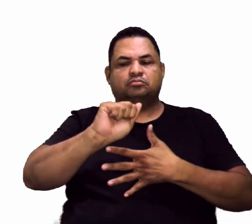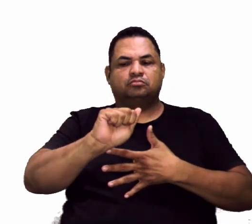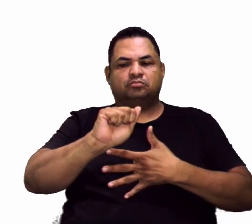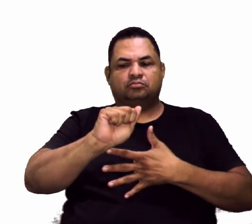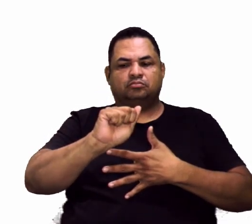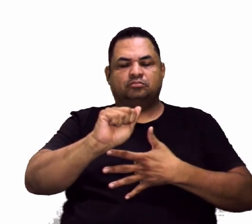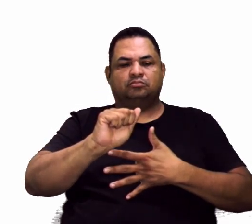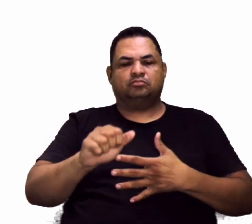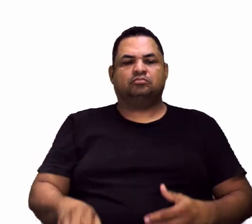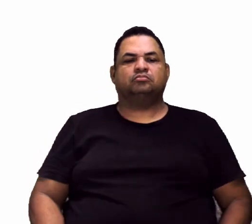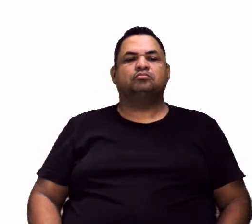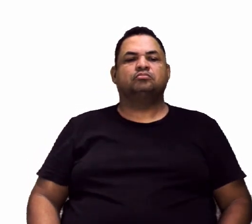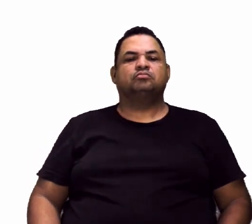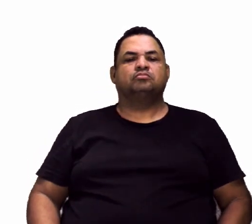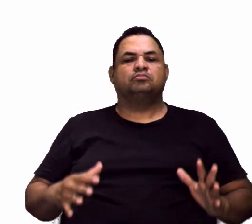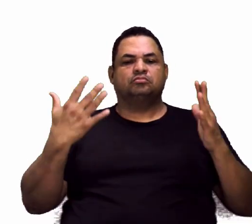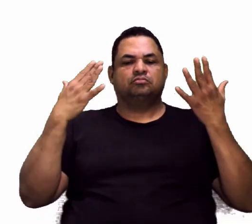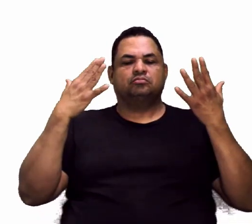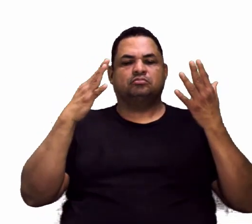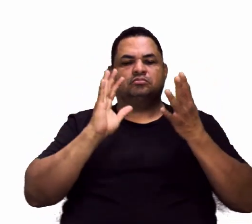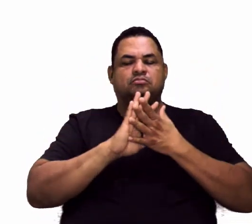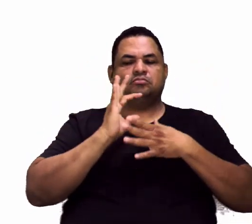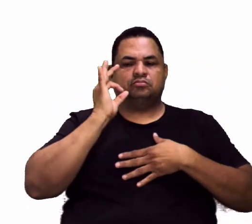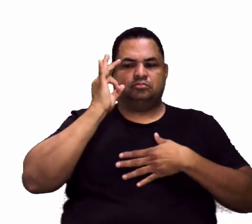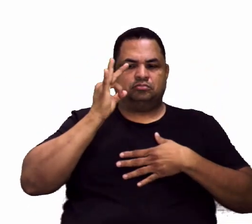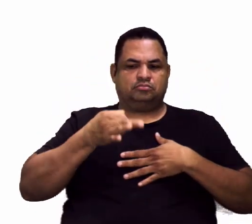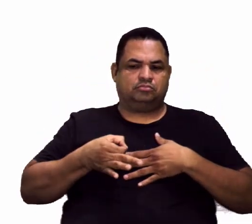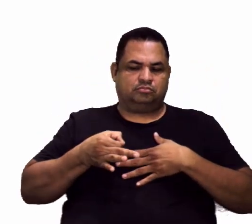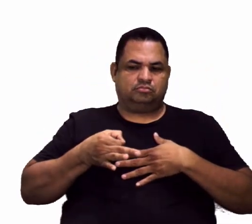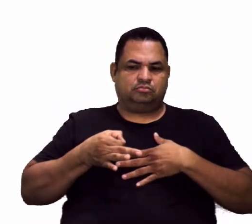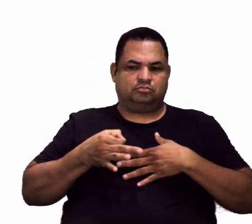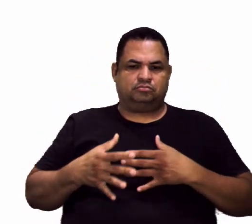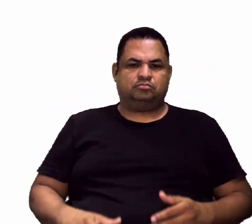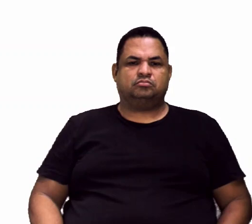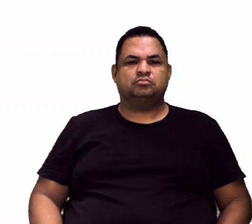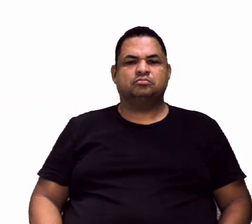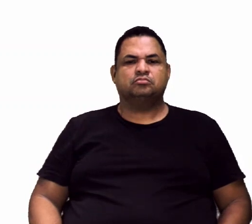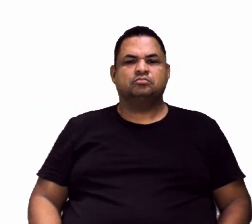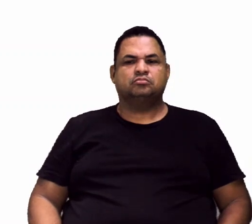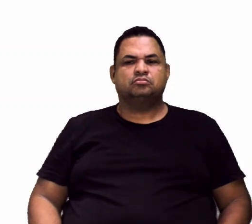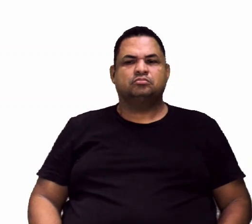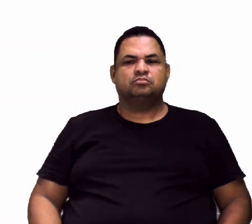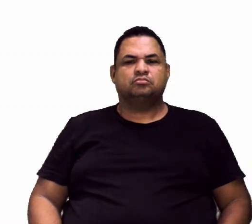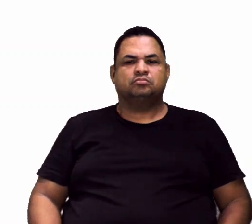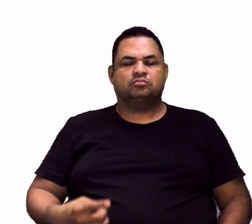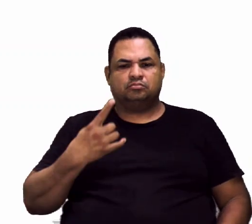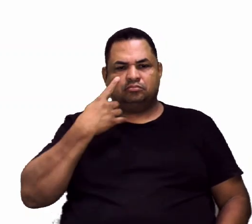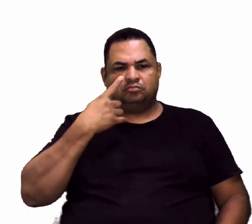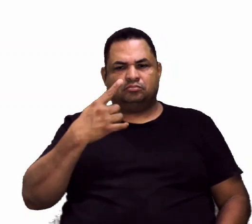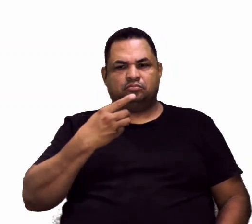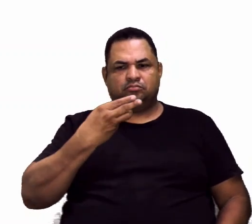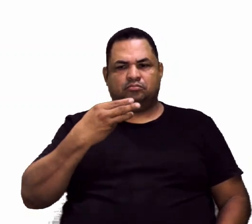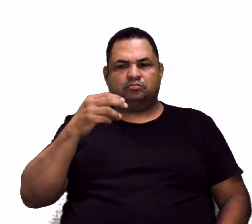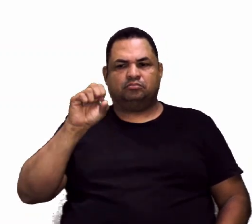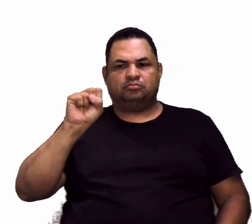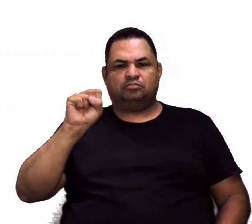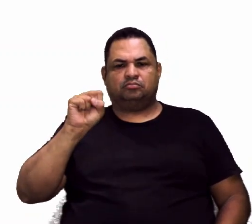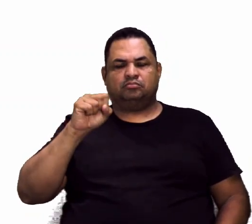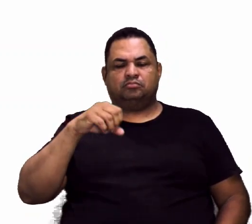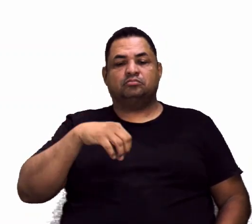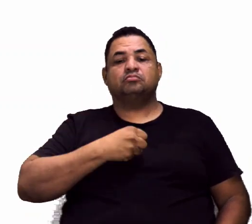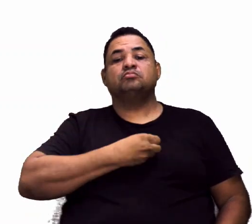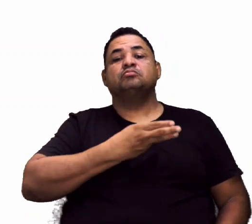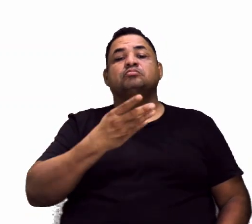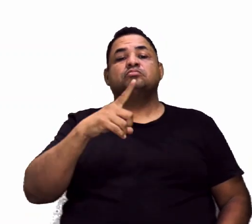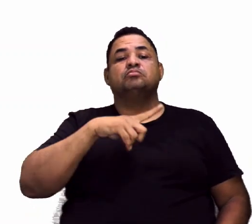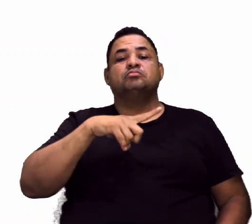alternativa A, parabéns, você acertou em cheio. Então, você olhou lá, ó, 38. Então, quantos elétrons ele